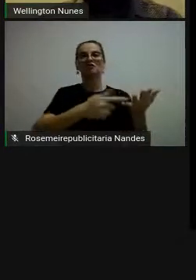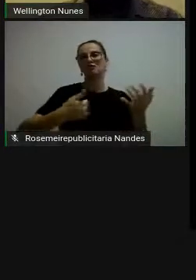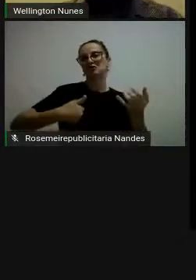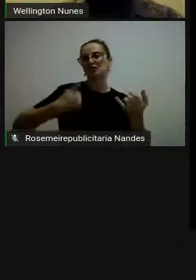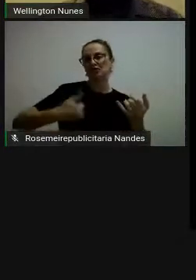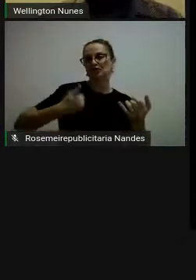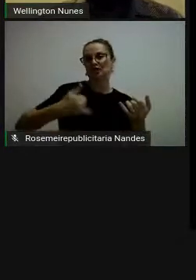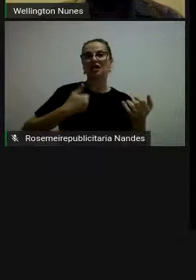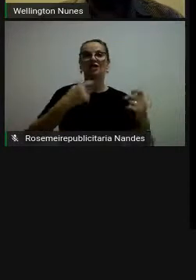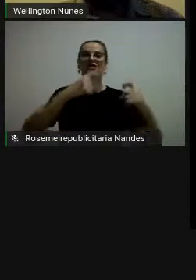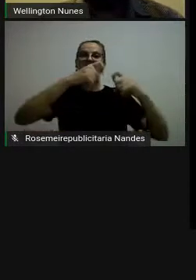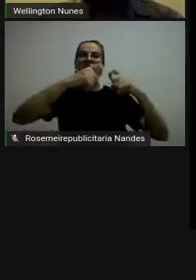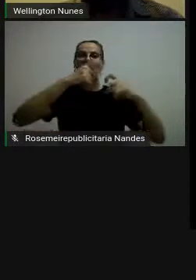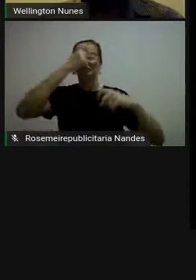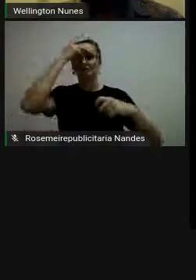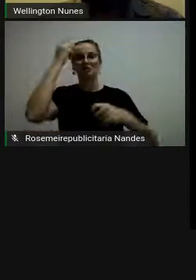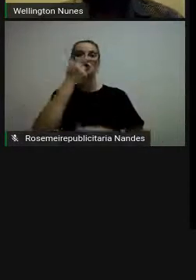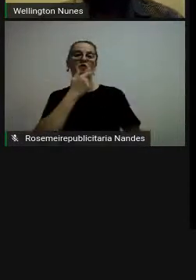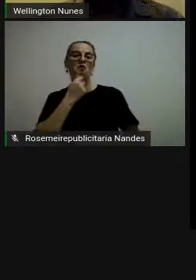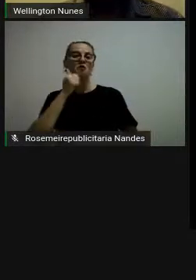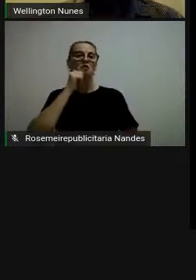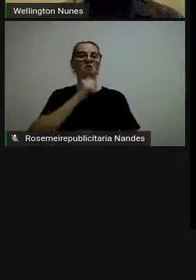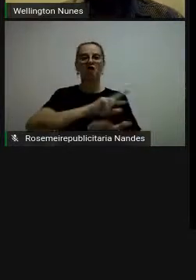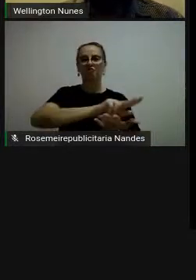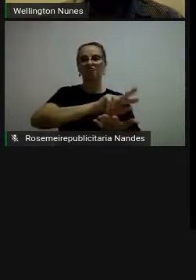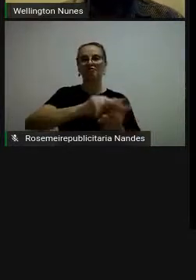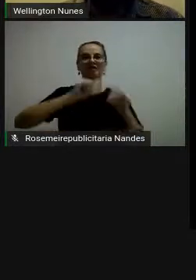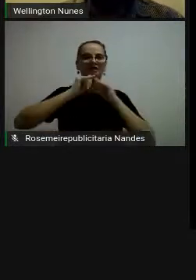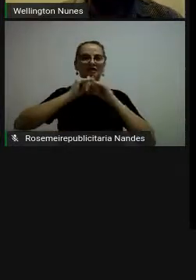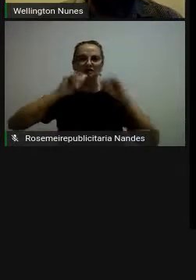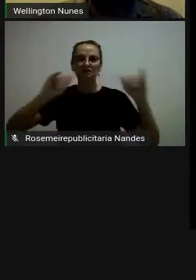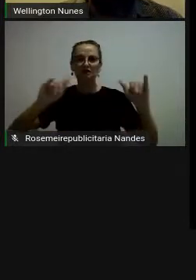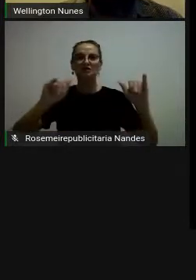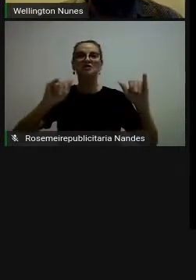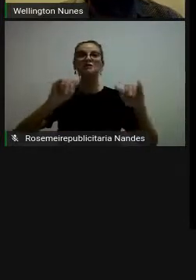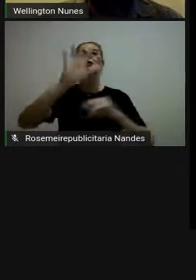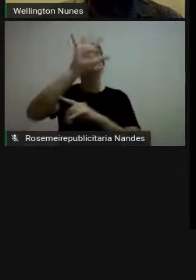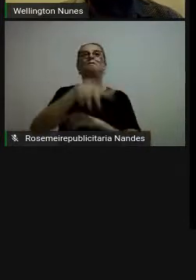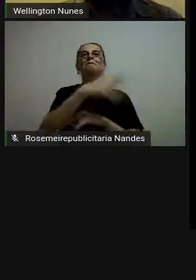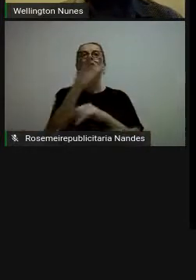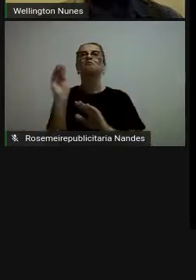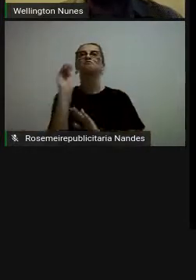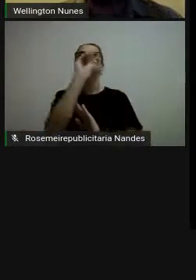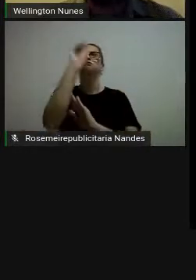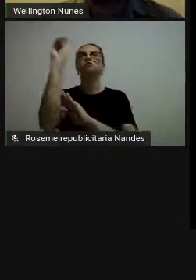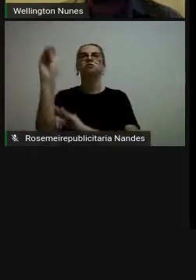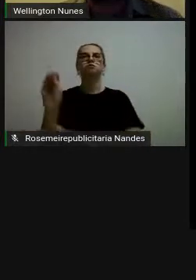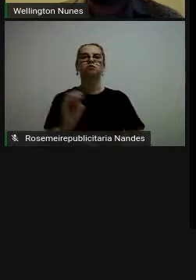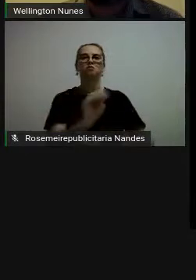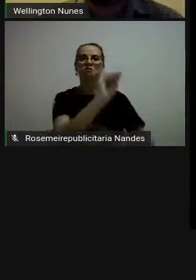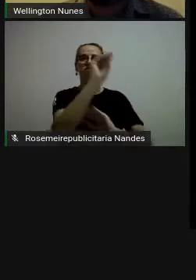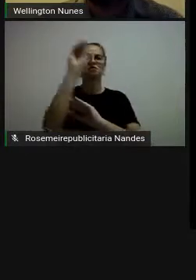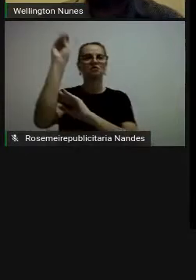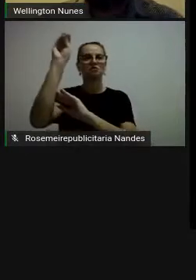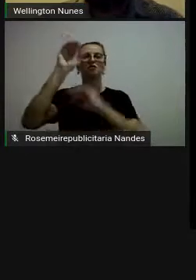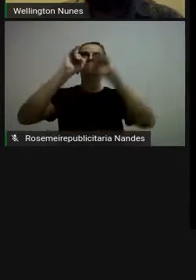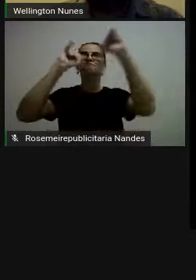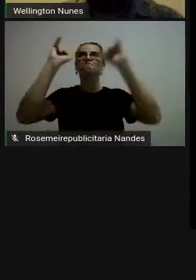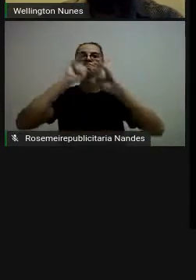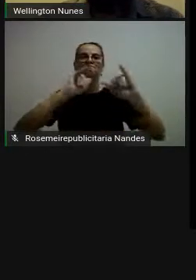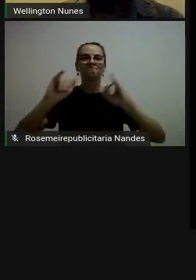enfim. E tudo isso é espacializado em mapas, né? Hoje, mapas que são acessados pela